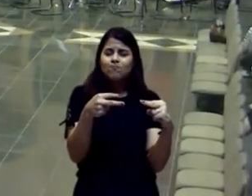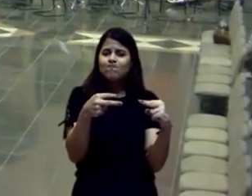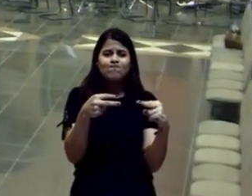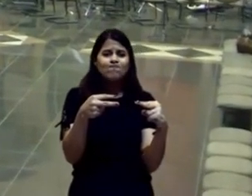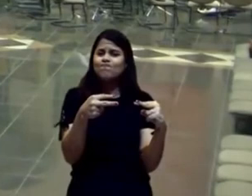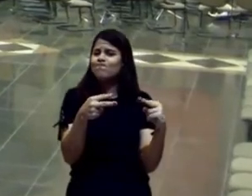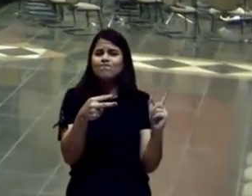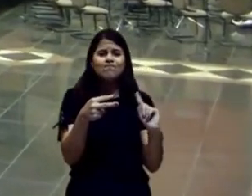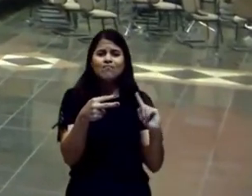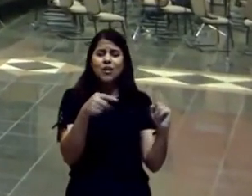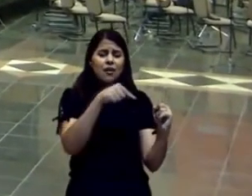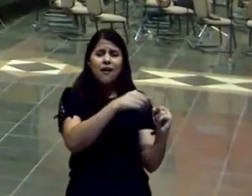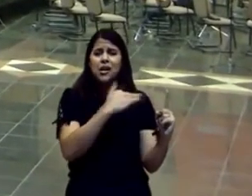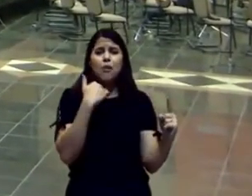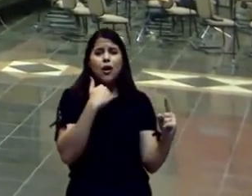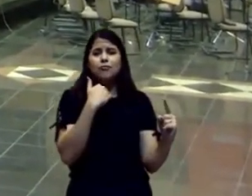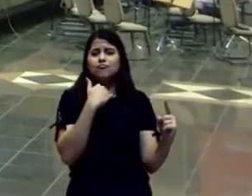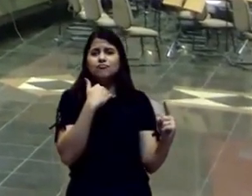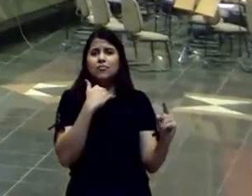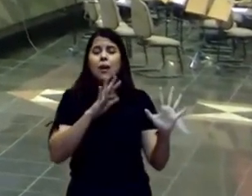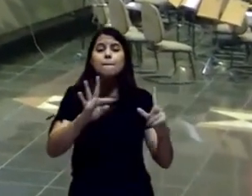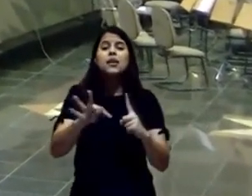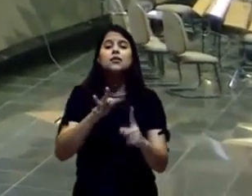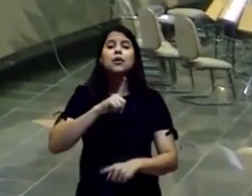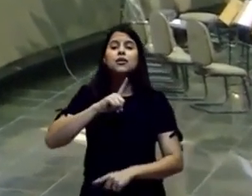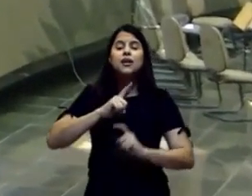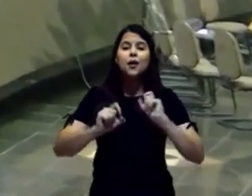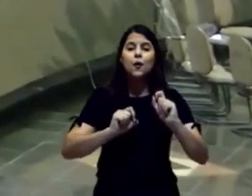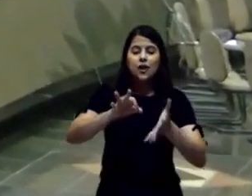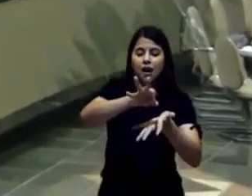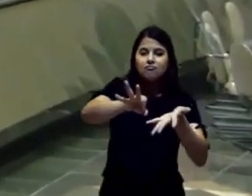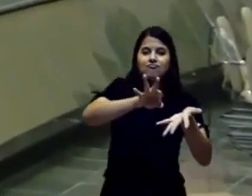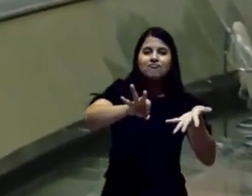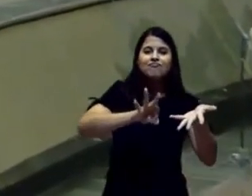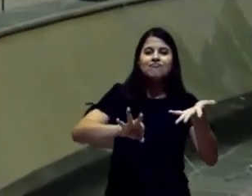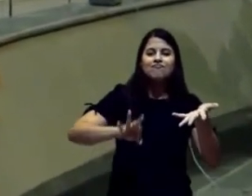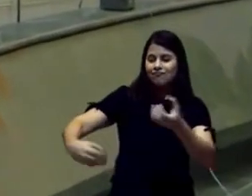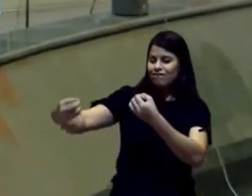Paulo, da voz de Paulo pela última vez, mas Timóteo tem as suas últimas palavras.